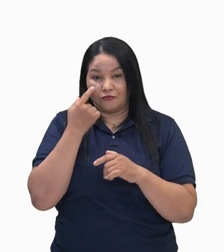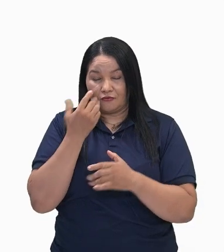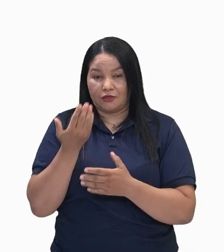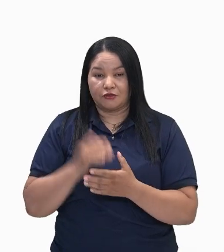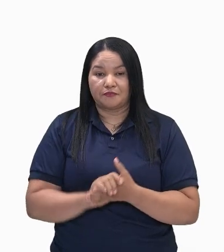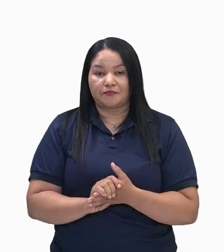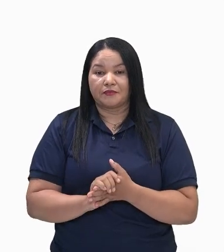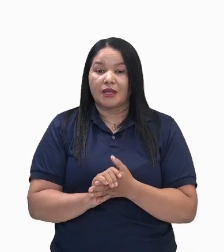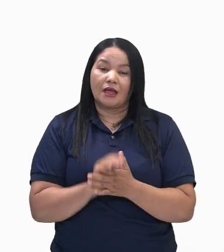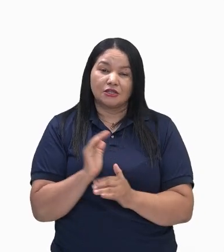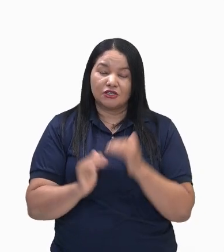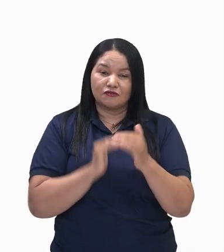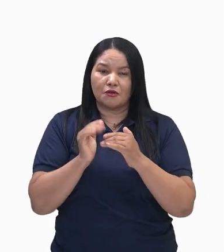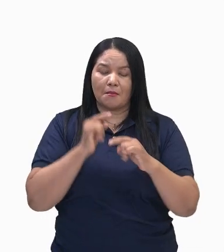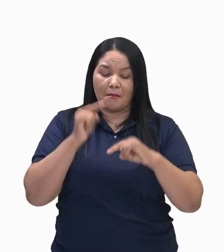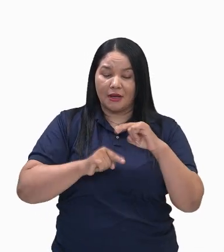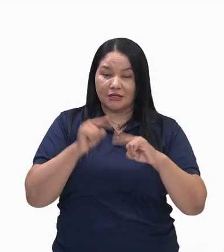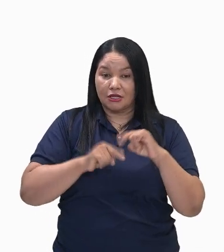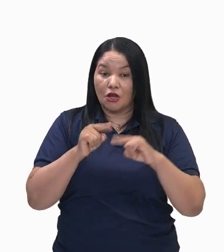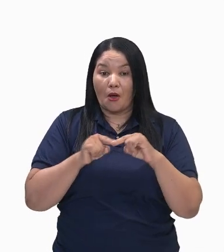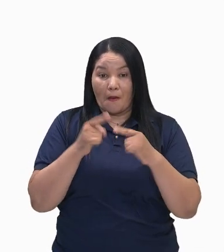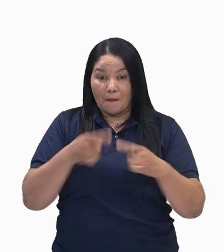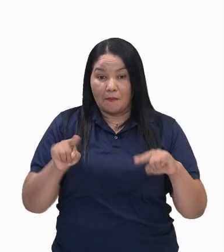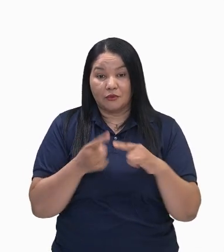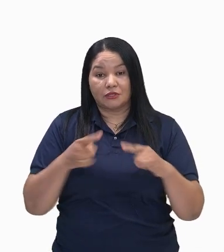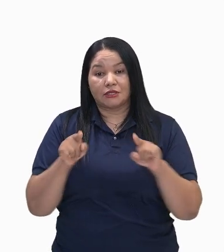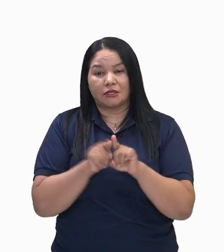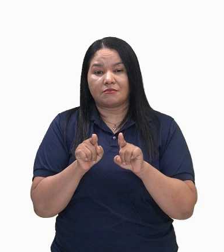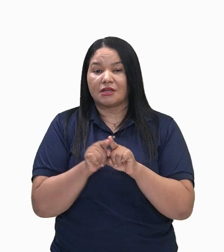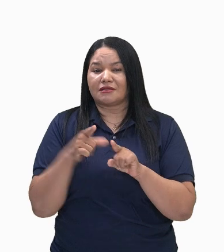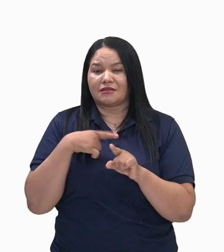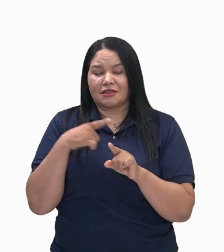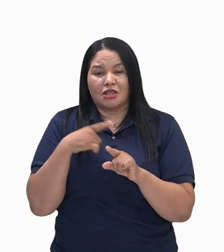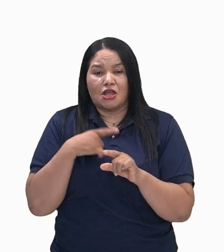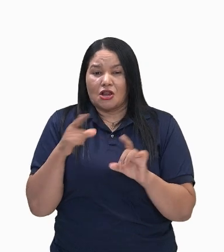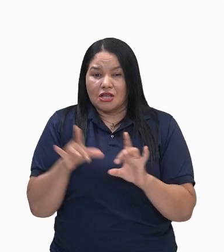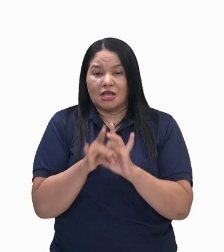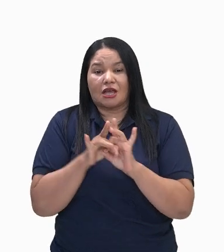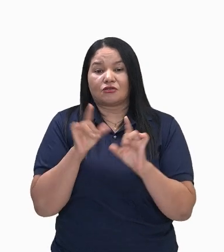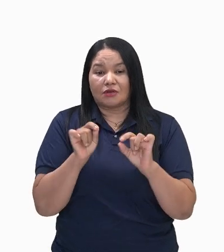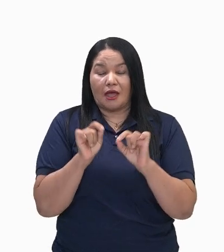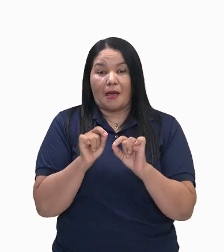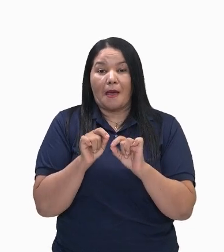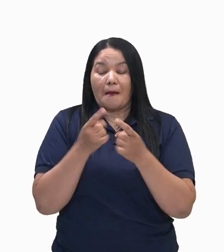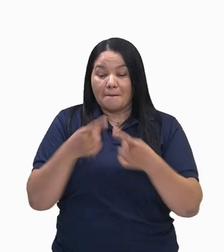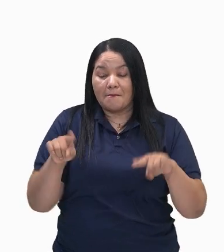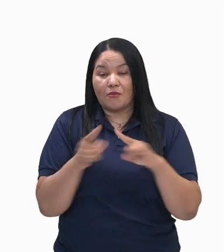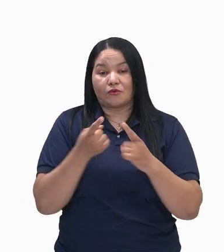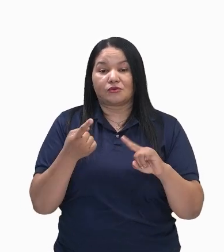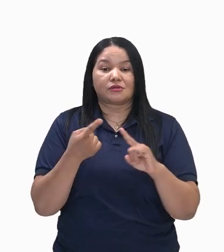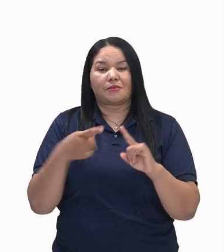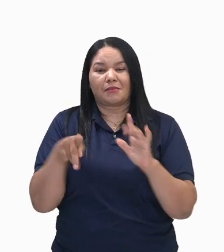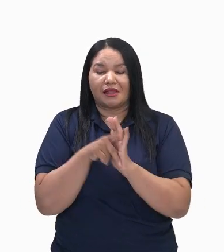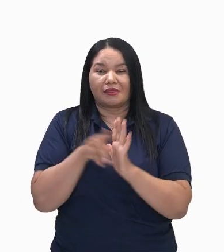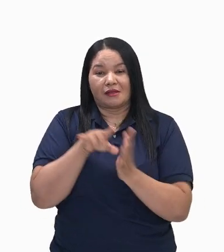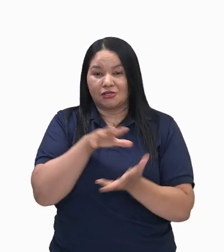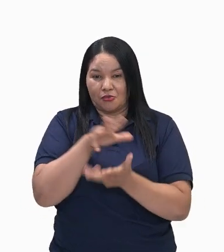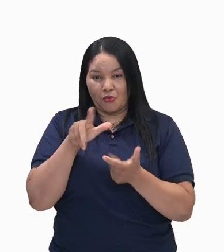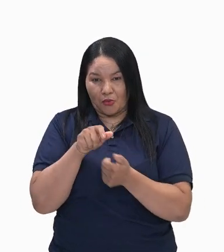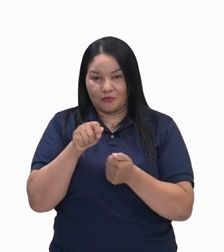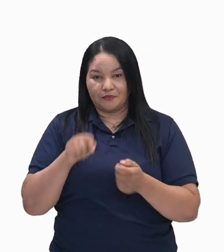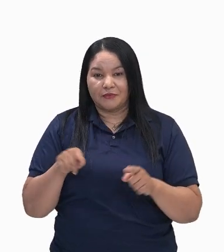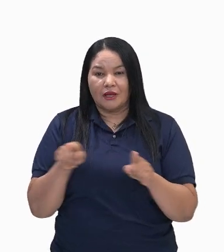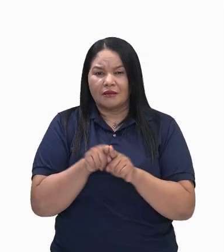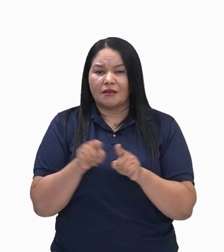o desenvolvimento de instrumentos musicais sempre esteve mais ligado a essa música mais profana ou mundana, e